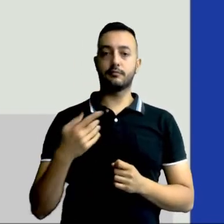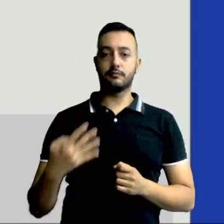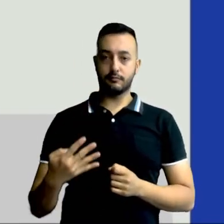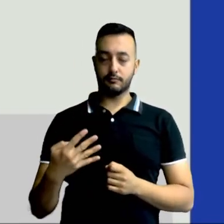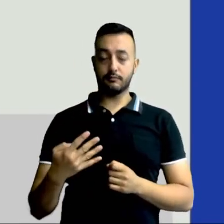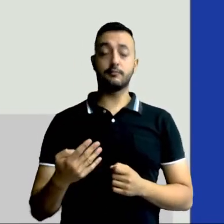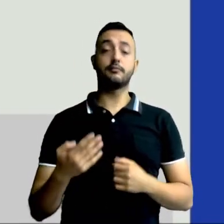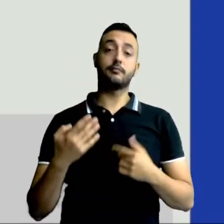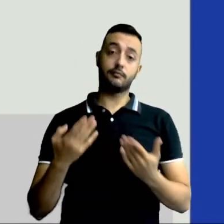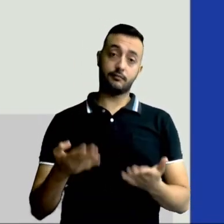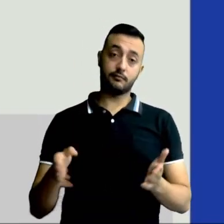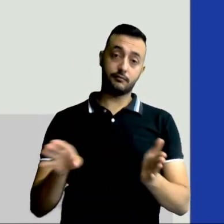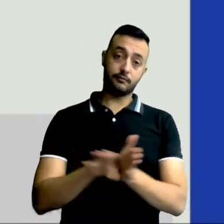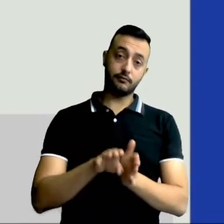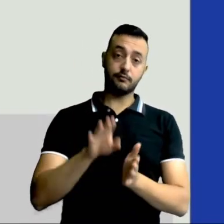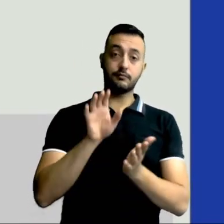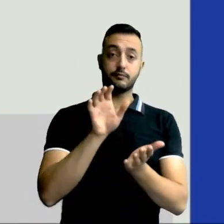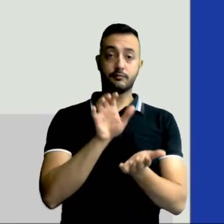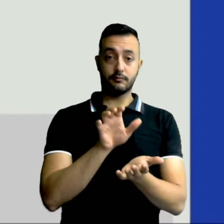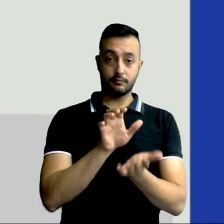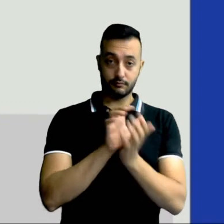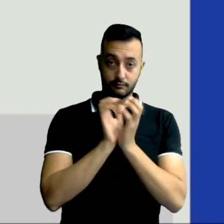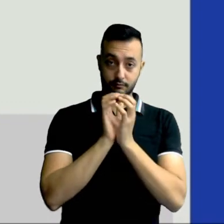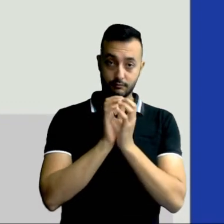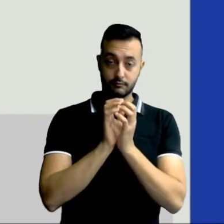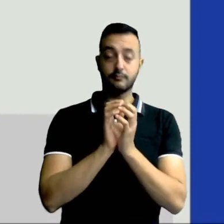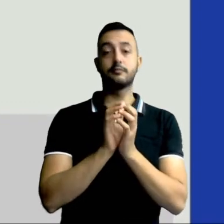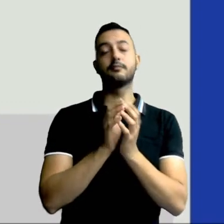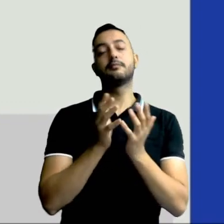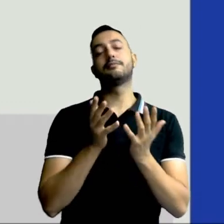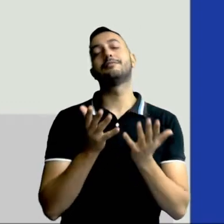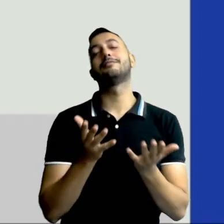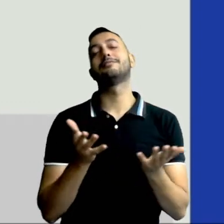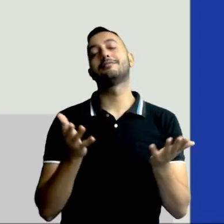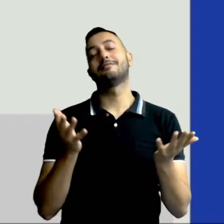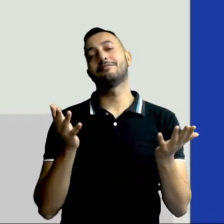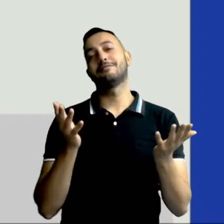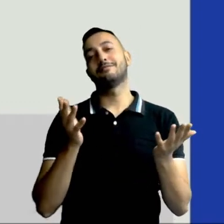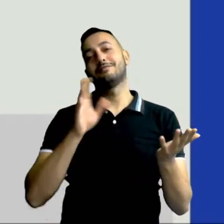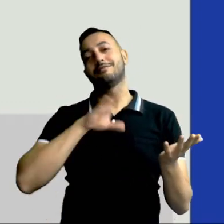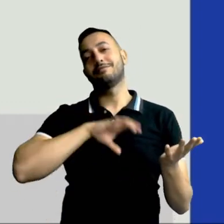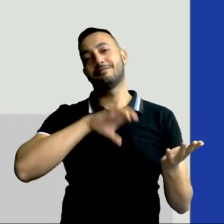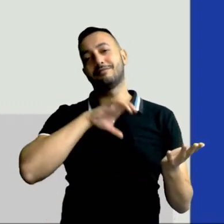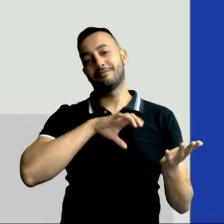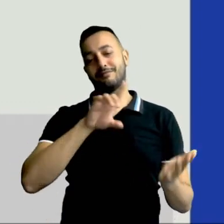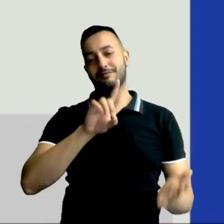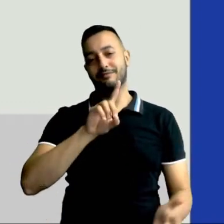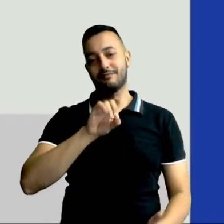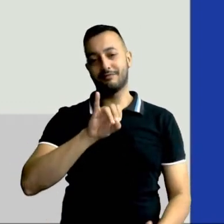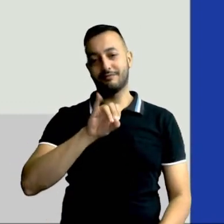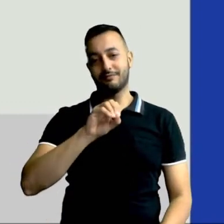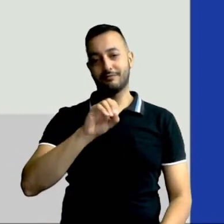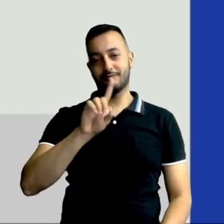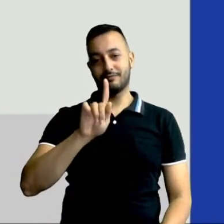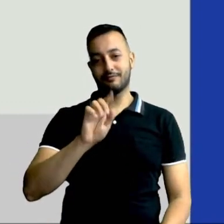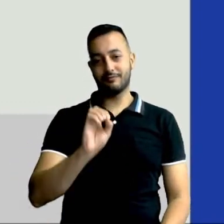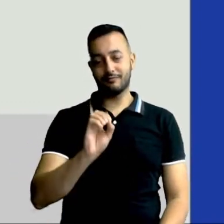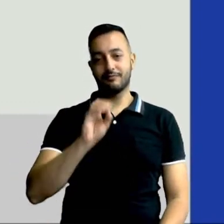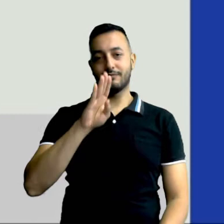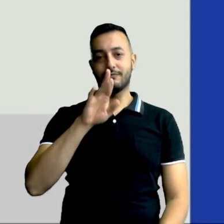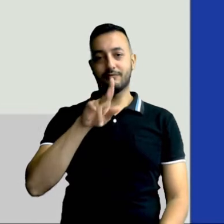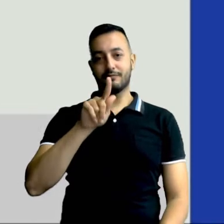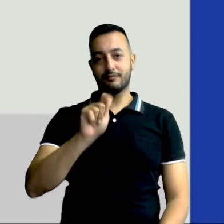1624 chegava ao Recife o nosso querido fundador é português Diogo de Braga tá